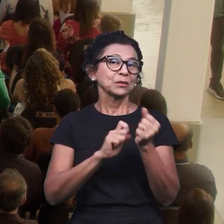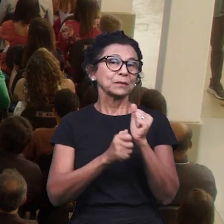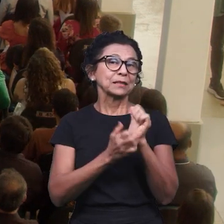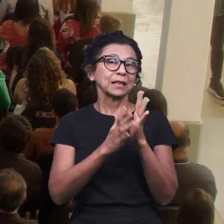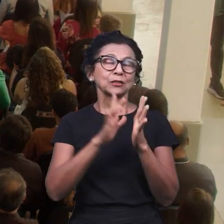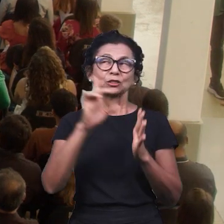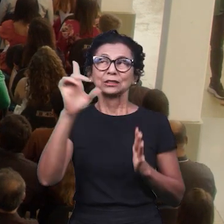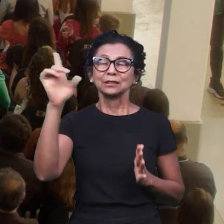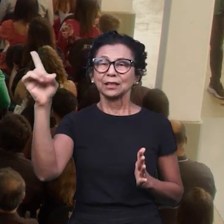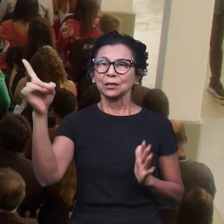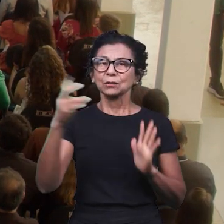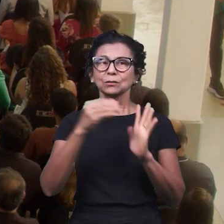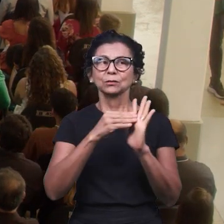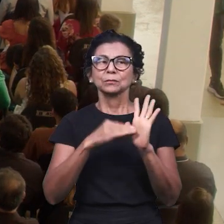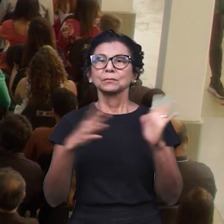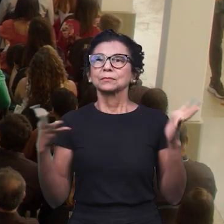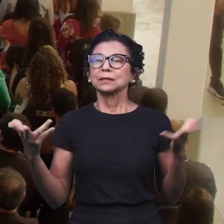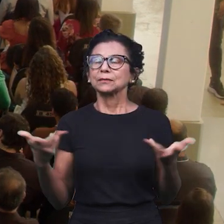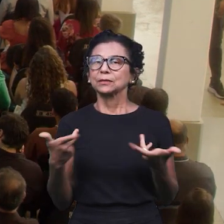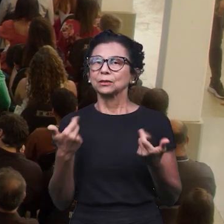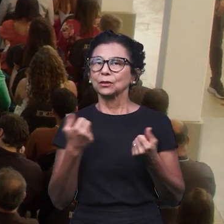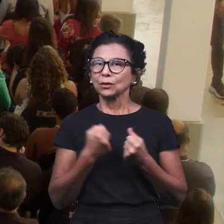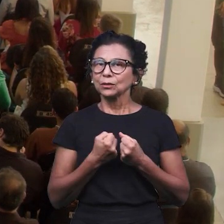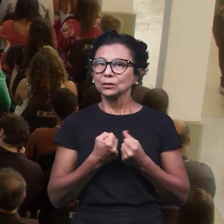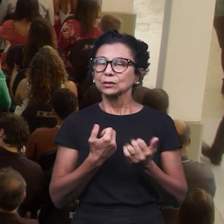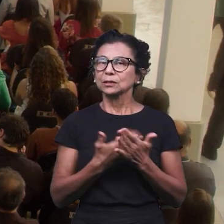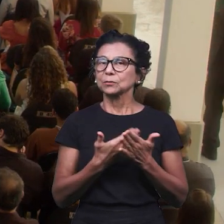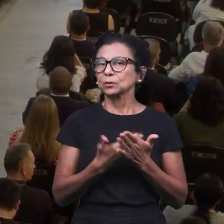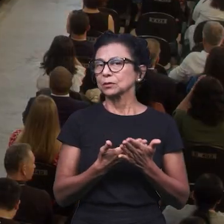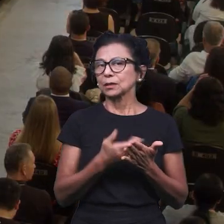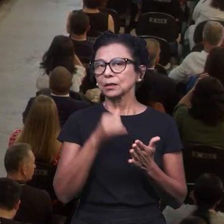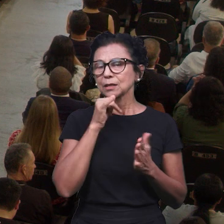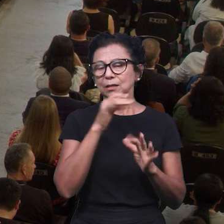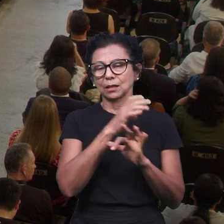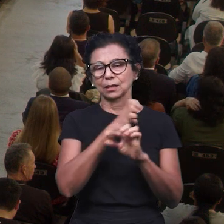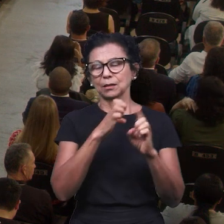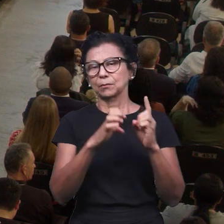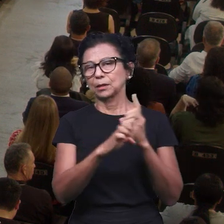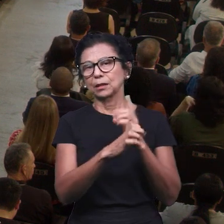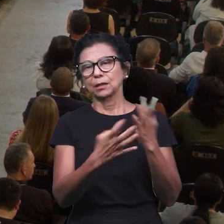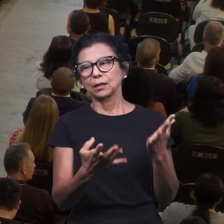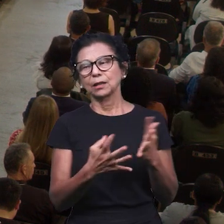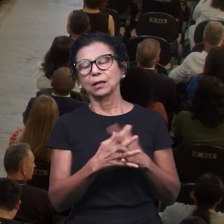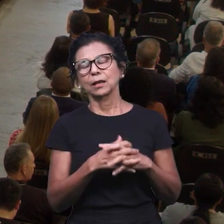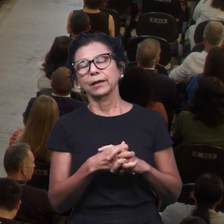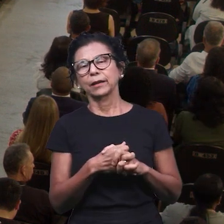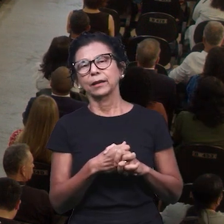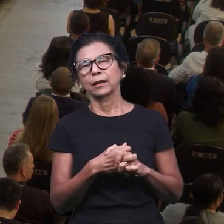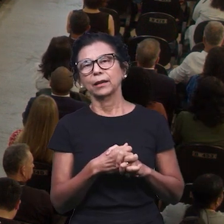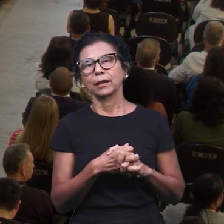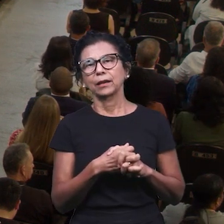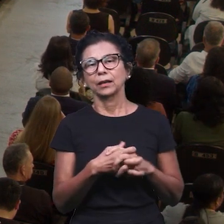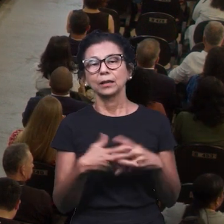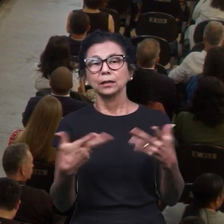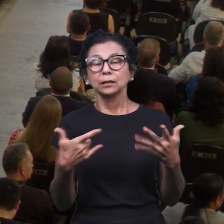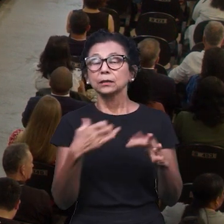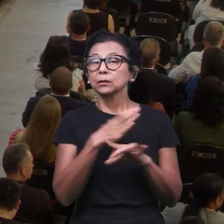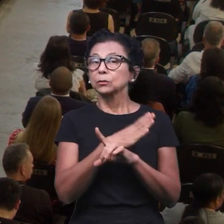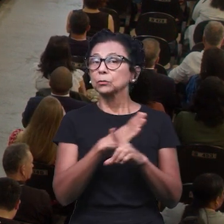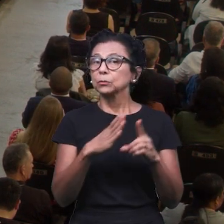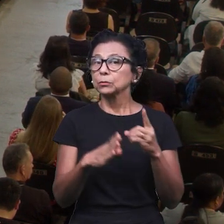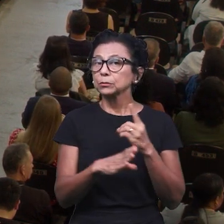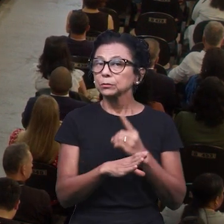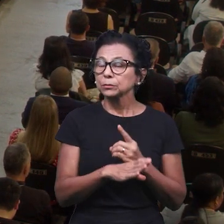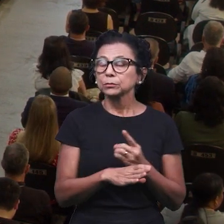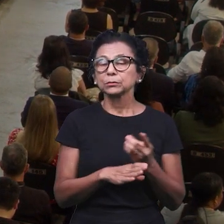mensagem maravilhosa, uma mensagem que traz um despertamento, que fala de sinais, fala de um momento profético que o